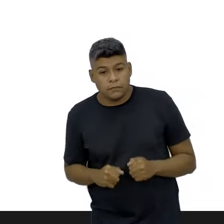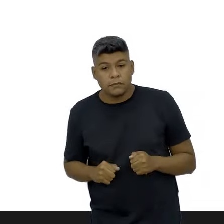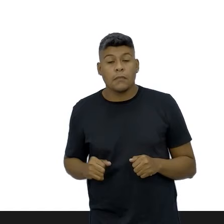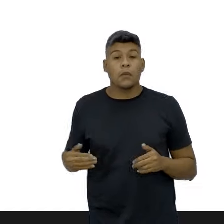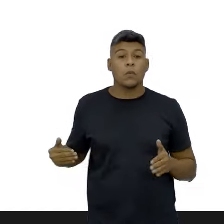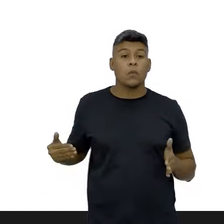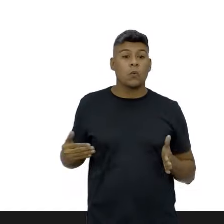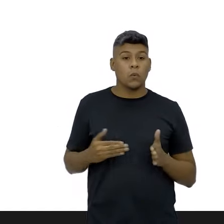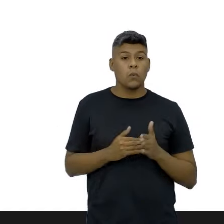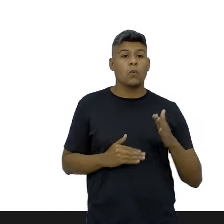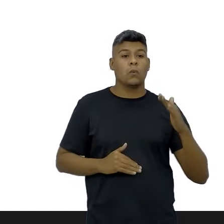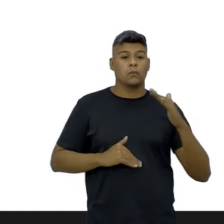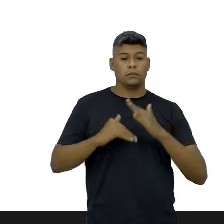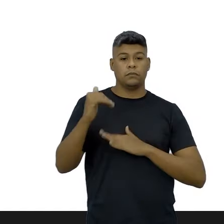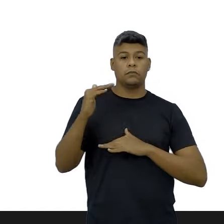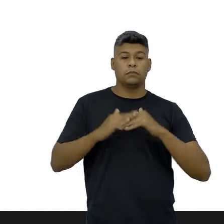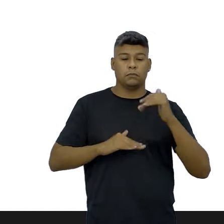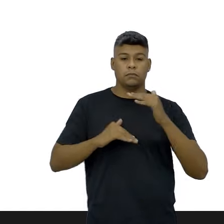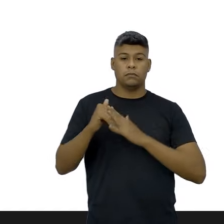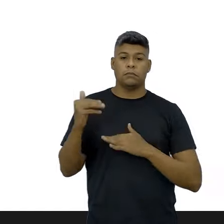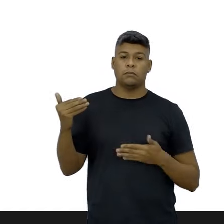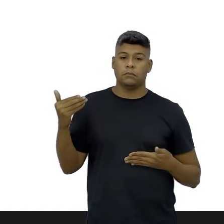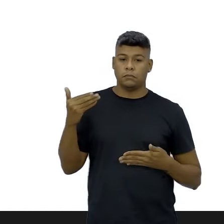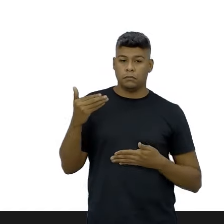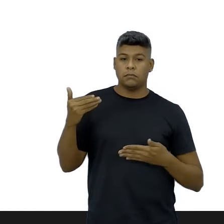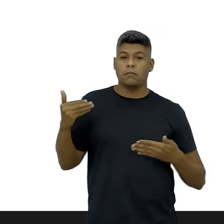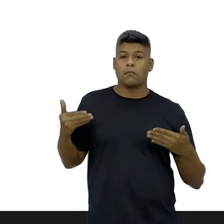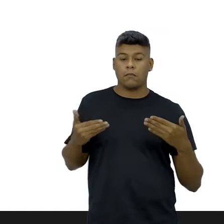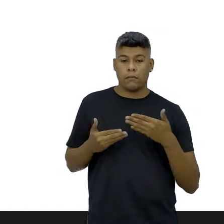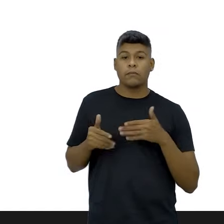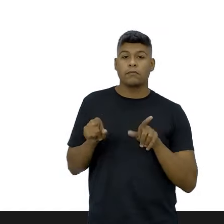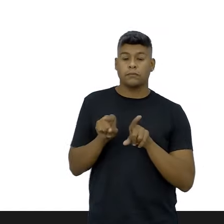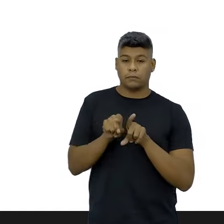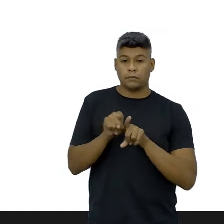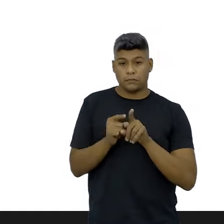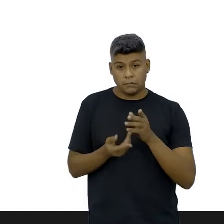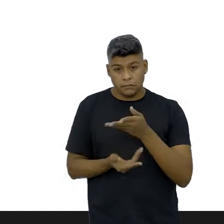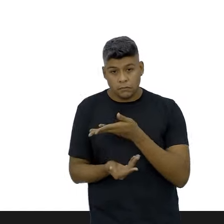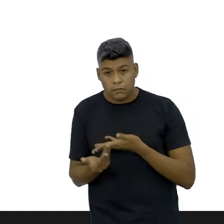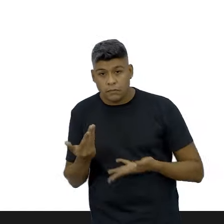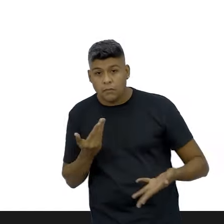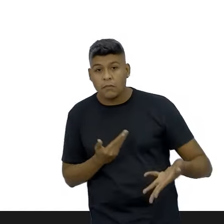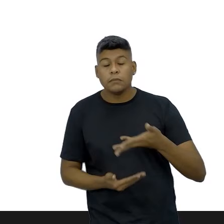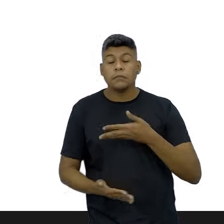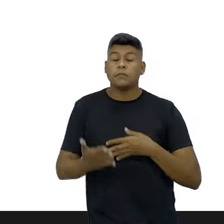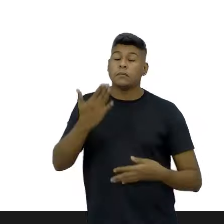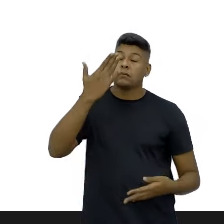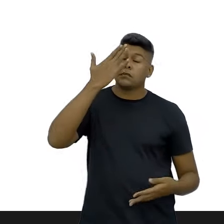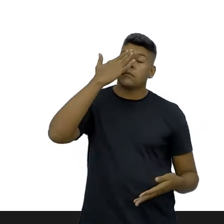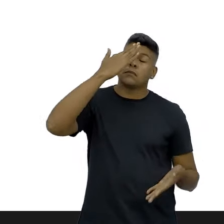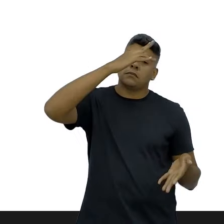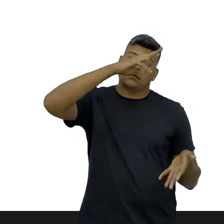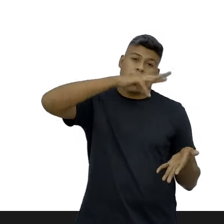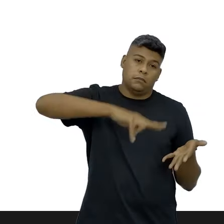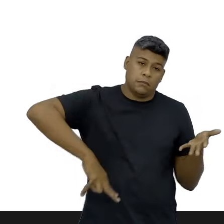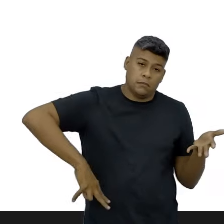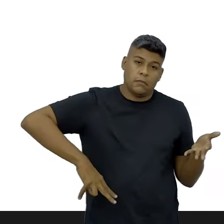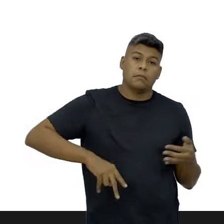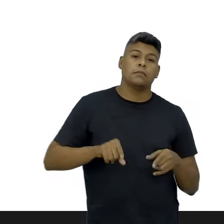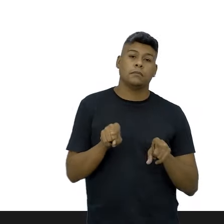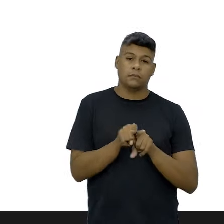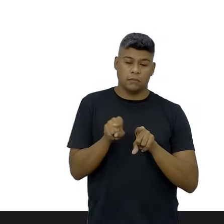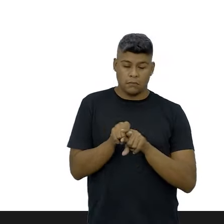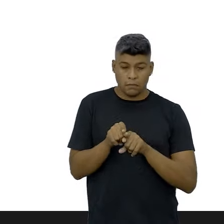uma última habilidade desse slide, que também se relaciona à compreensão e leitura, e